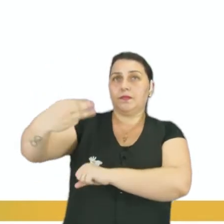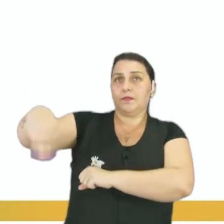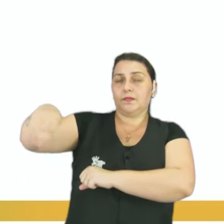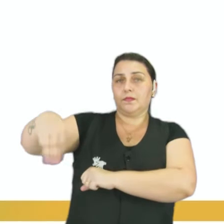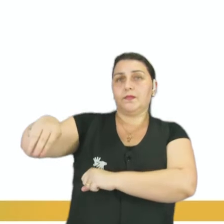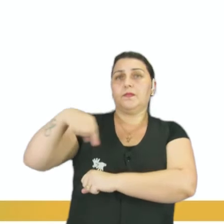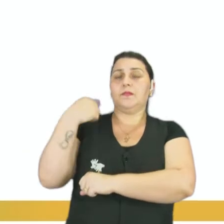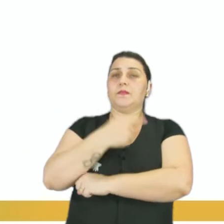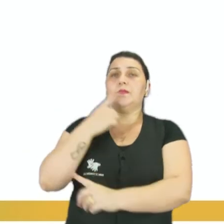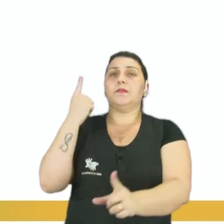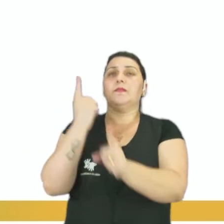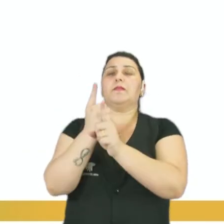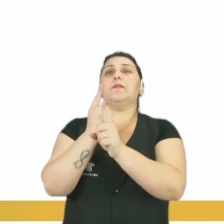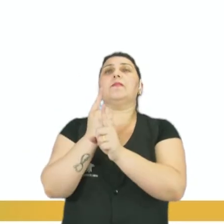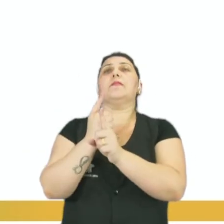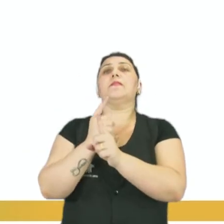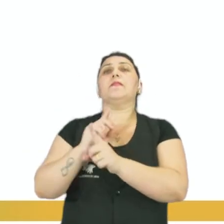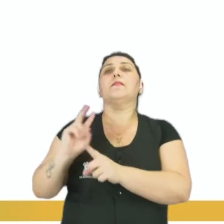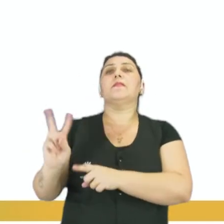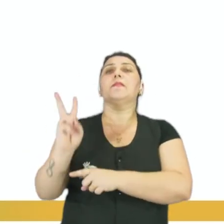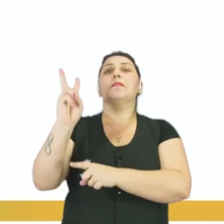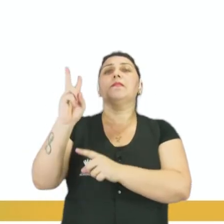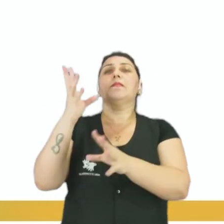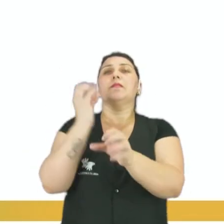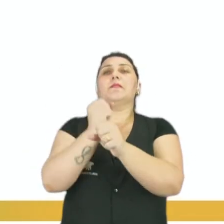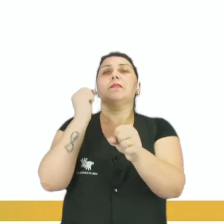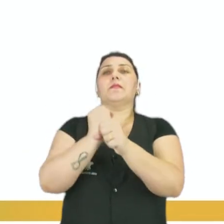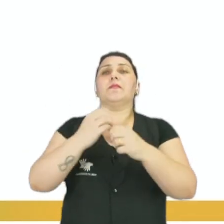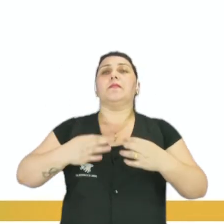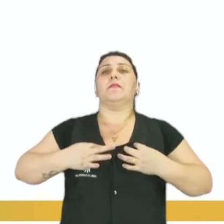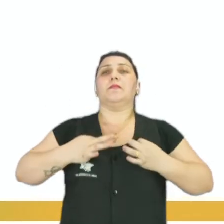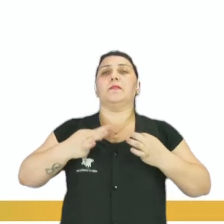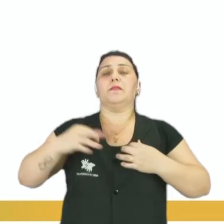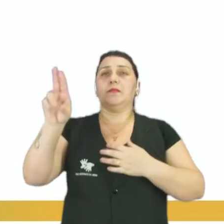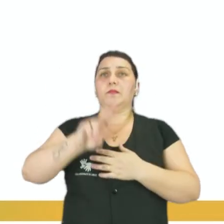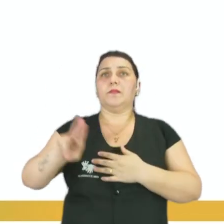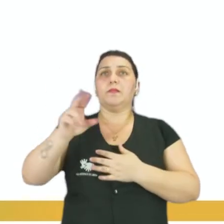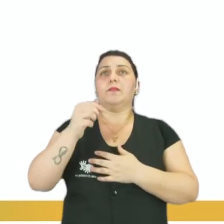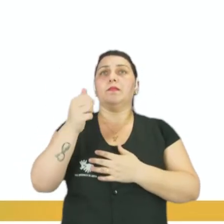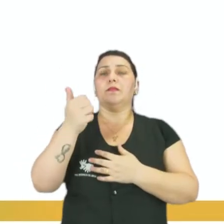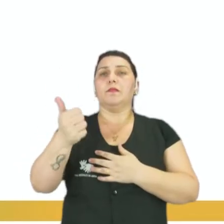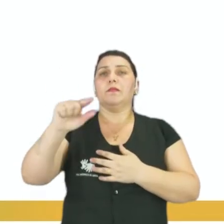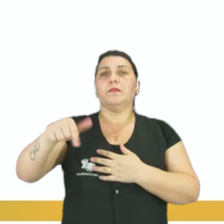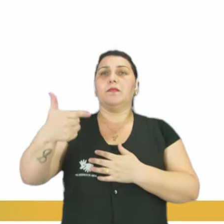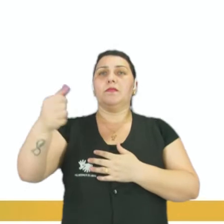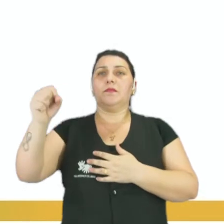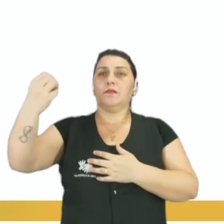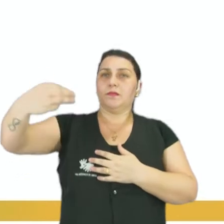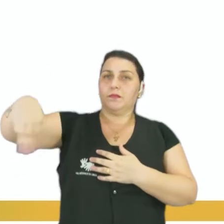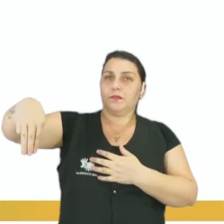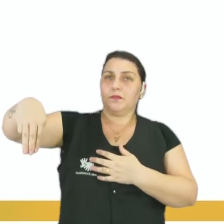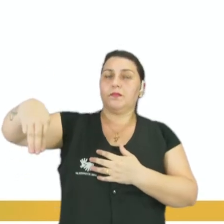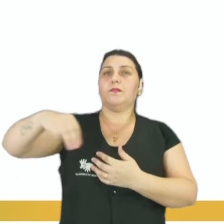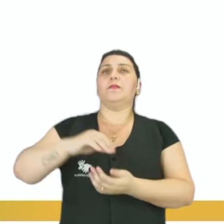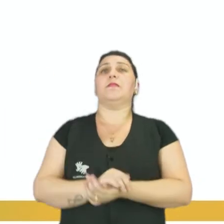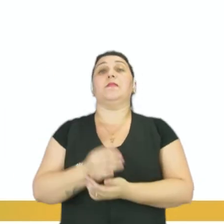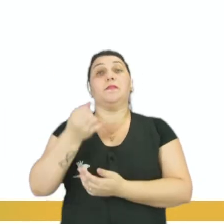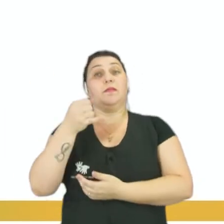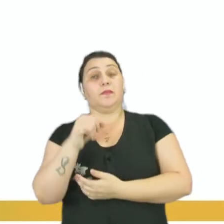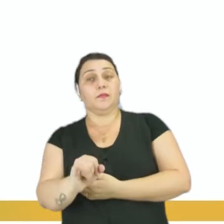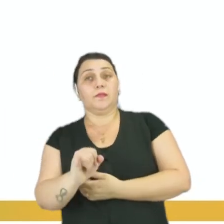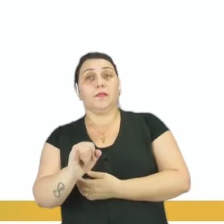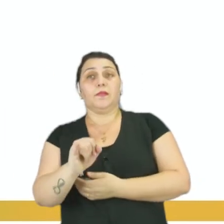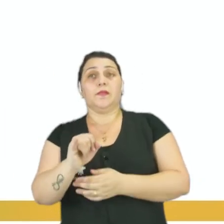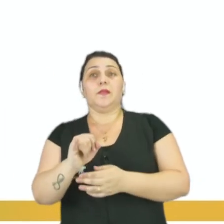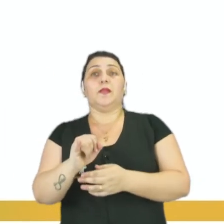matemática nós nós achamos o valor total né de tecido de 1,28 metro e se